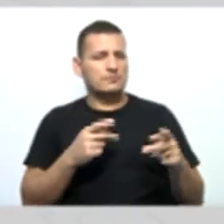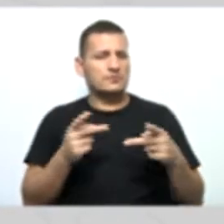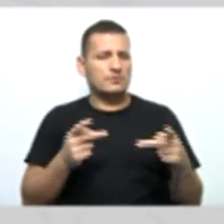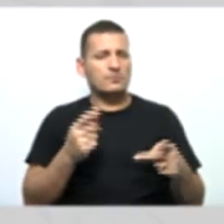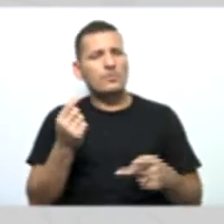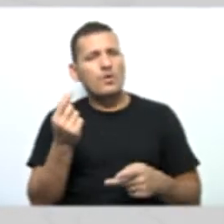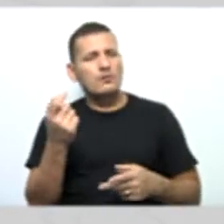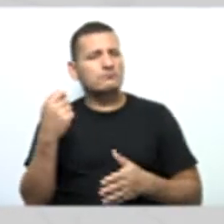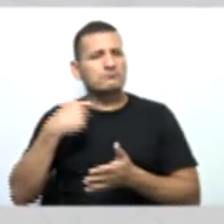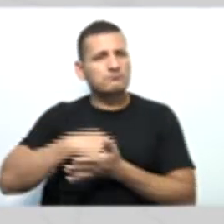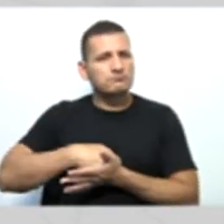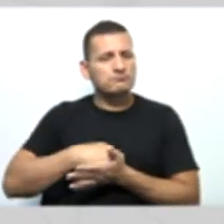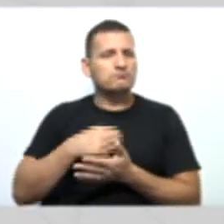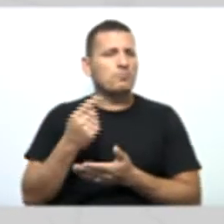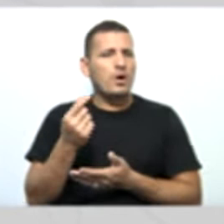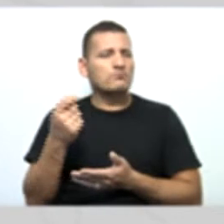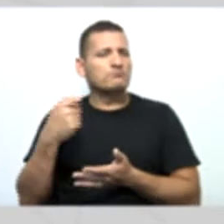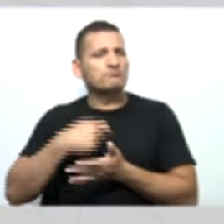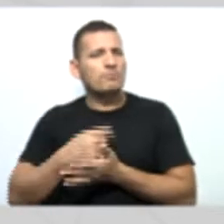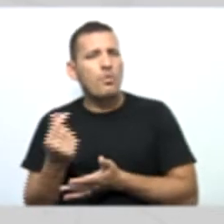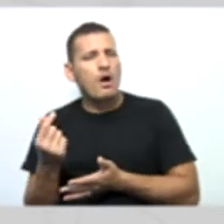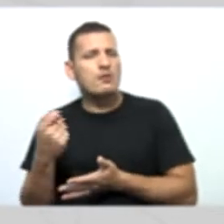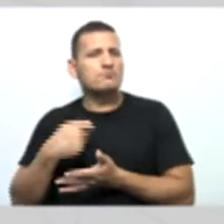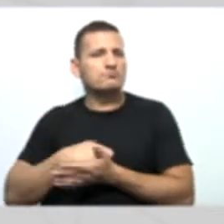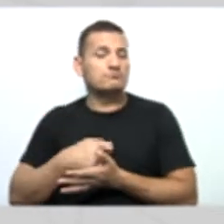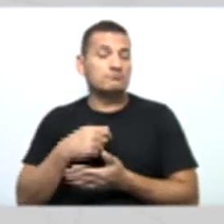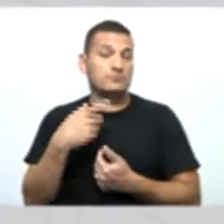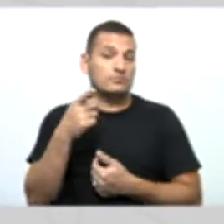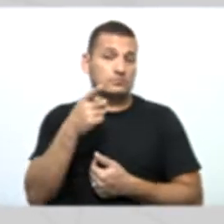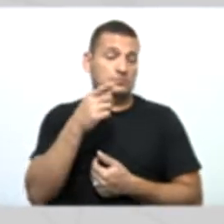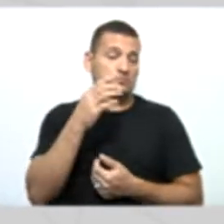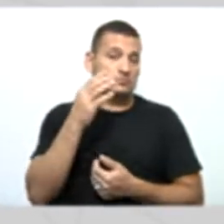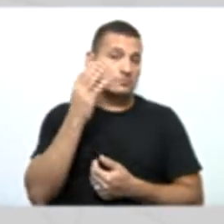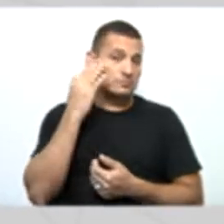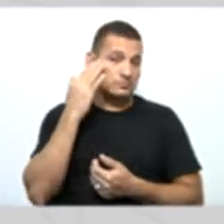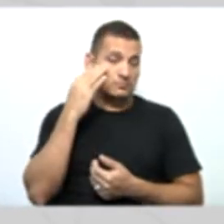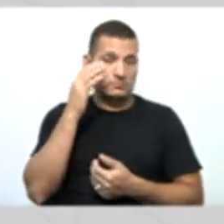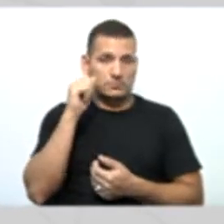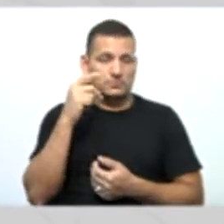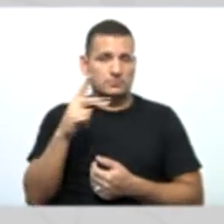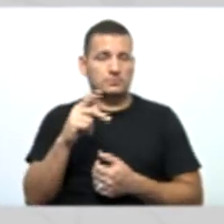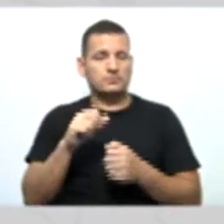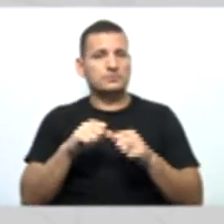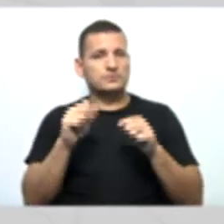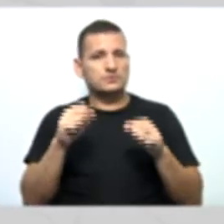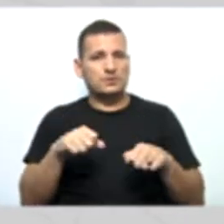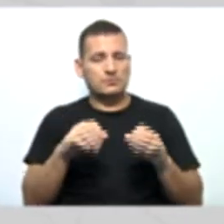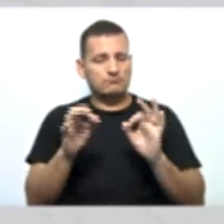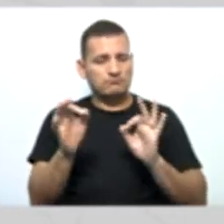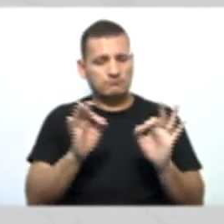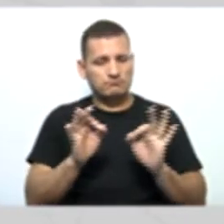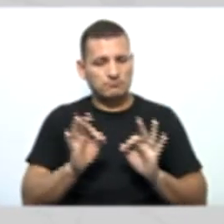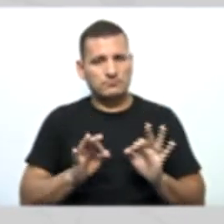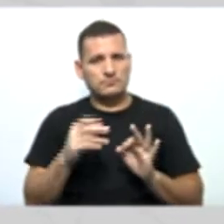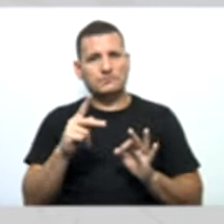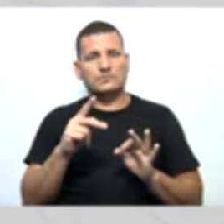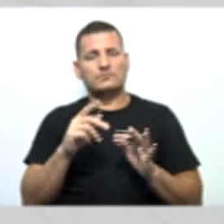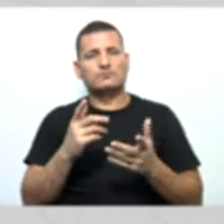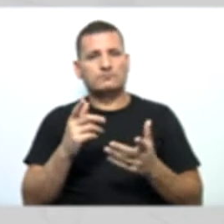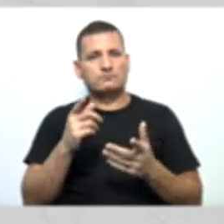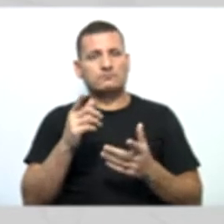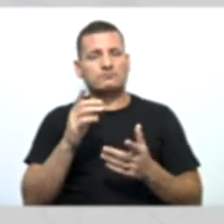isso você já vai ter uma noção quando você aprender a modelar o seu sistema. Quando você aprender a modelar o seu